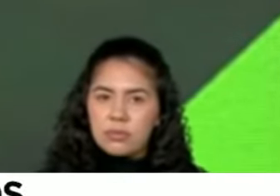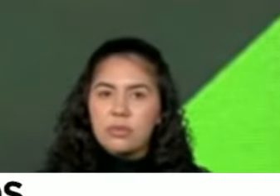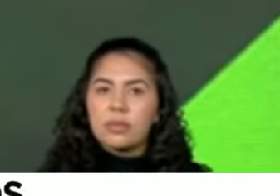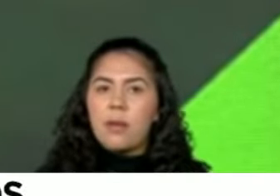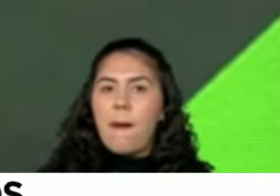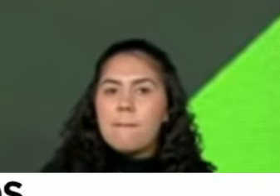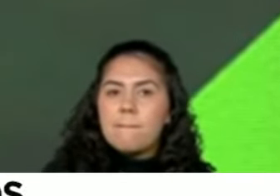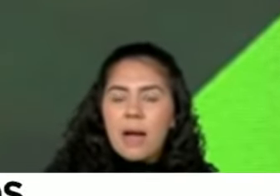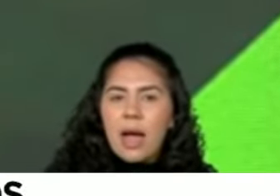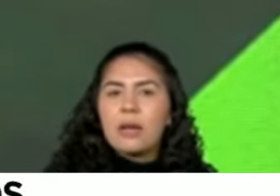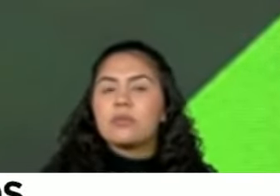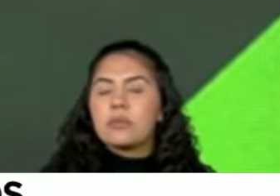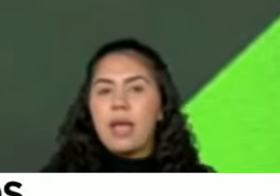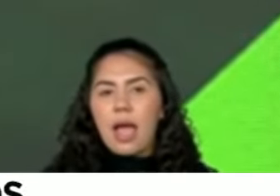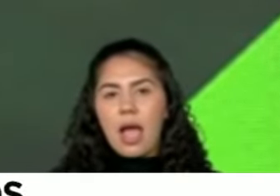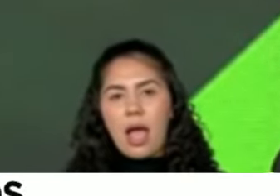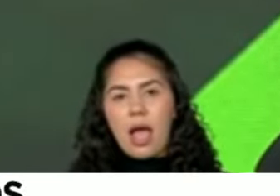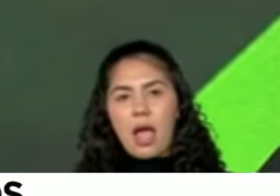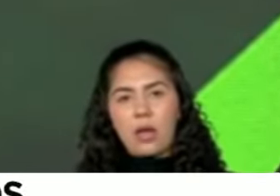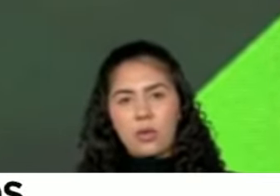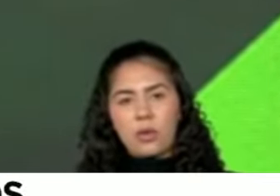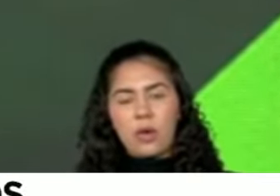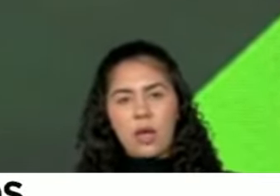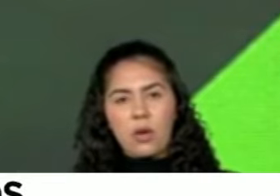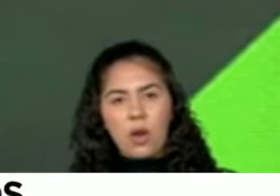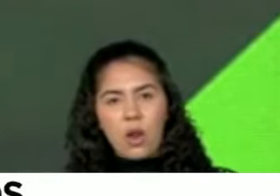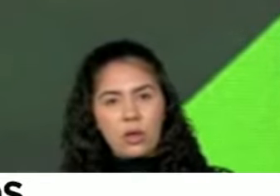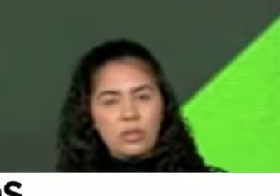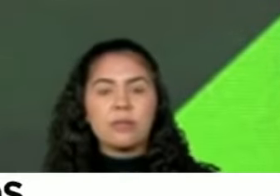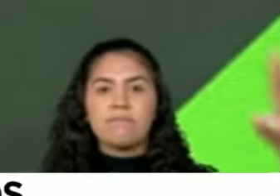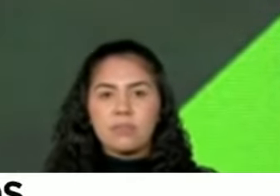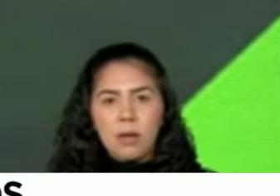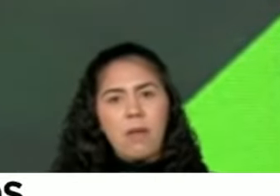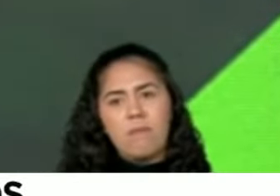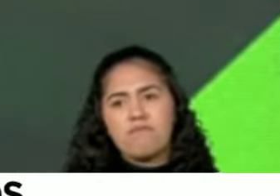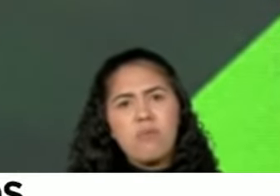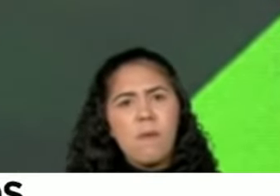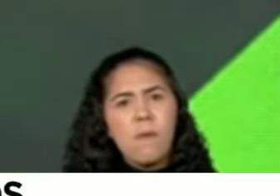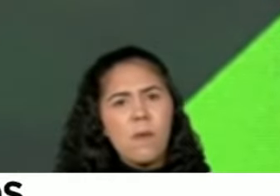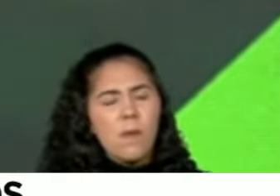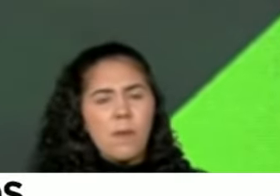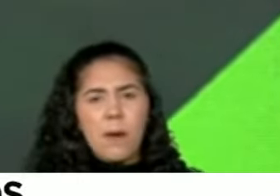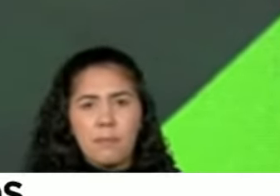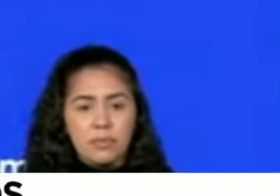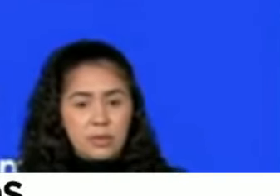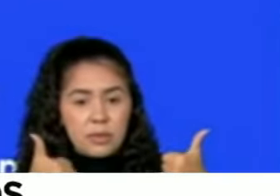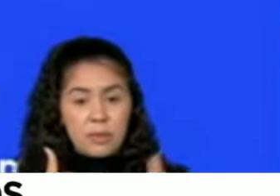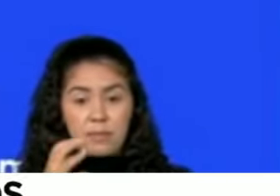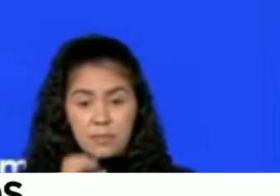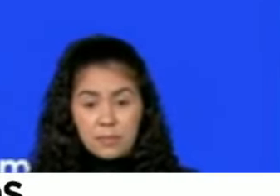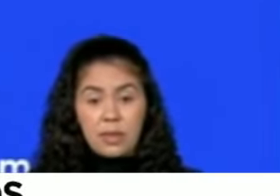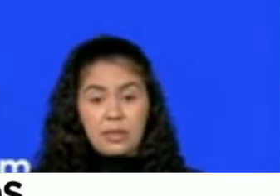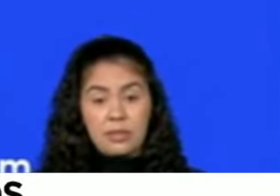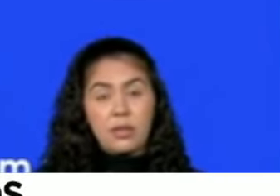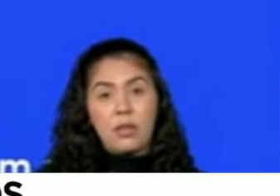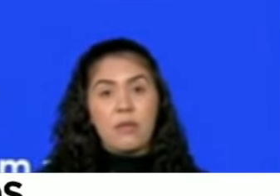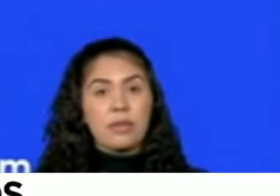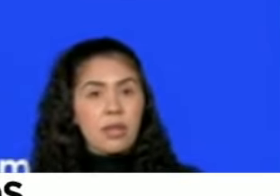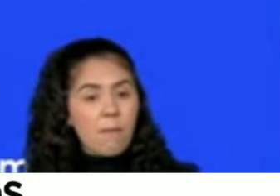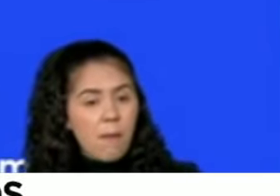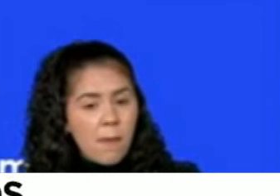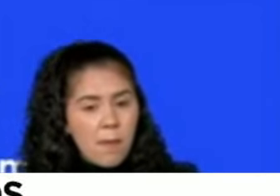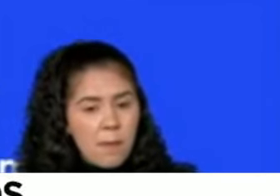agroecológica, além de fortalecer a comercialização. São 197 iniciativas